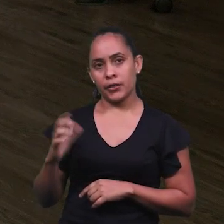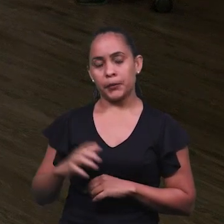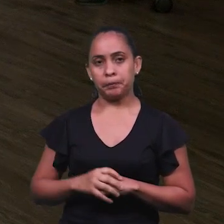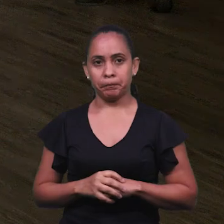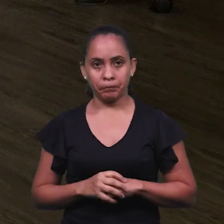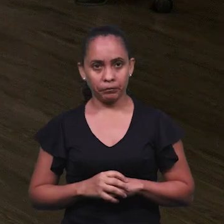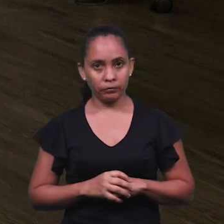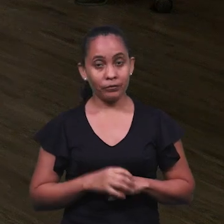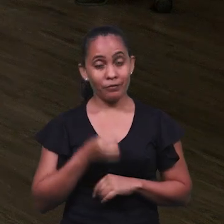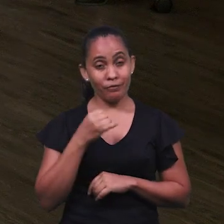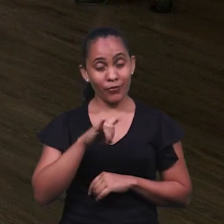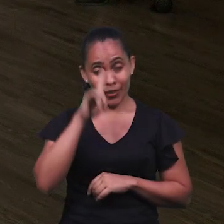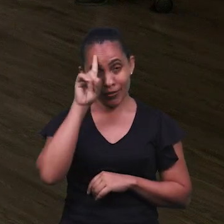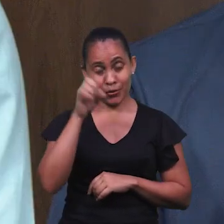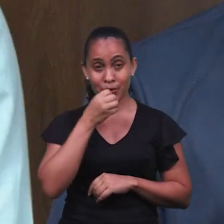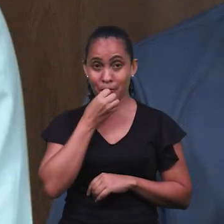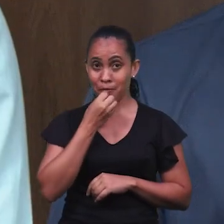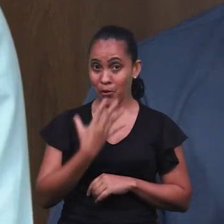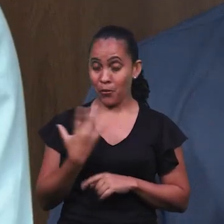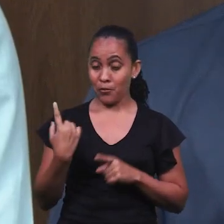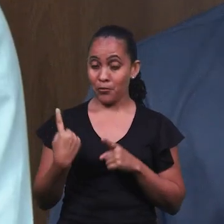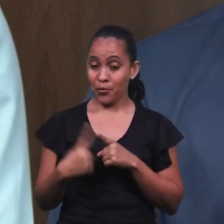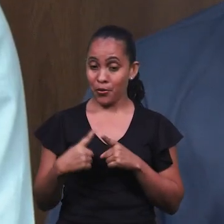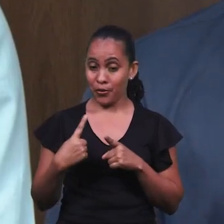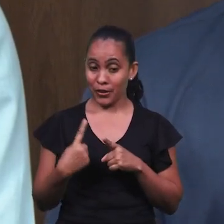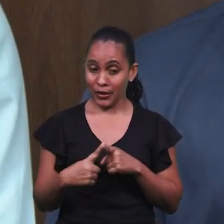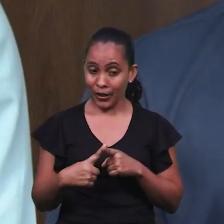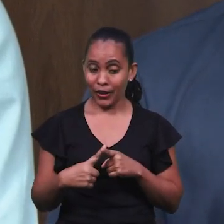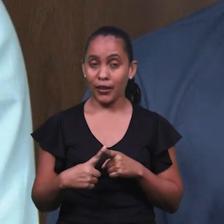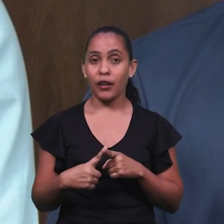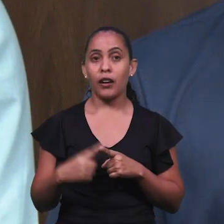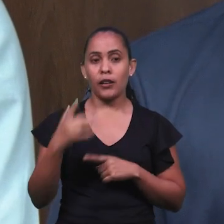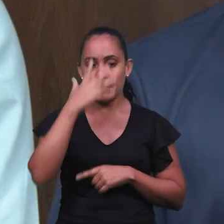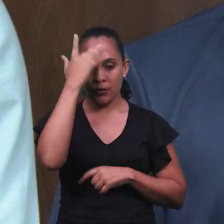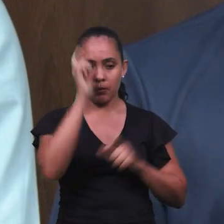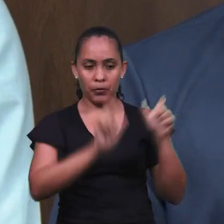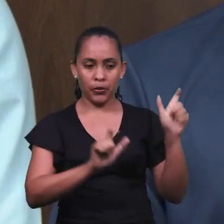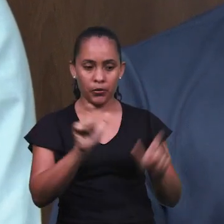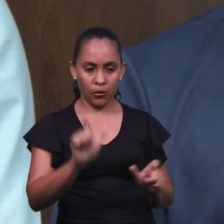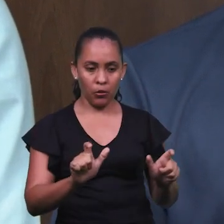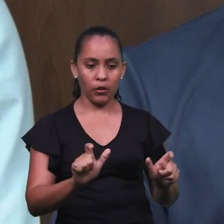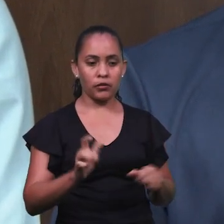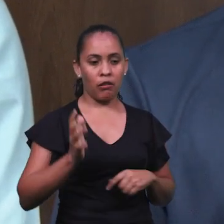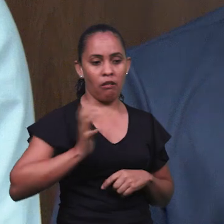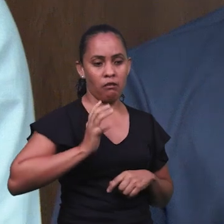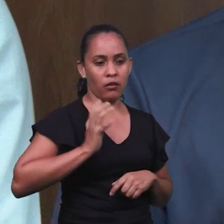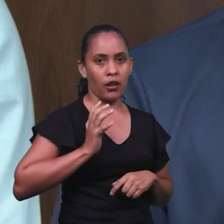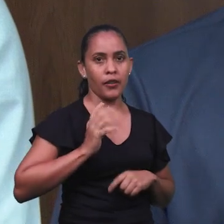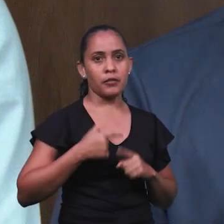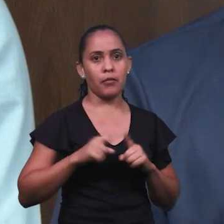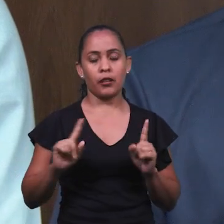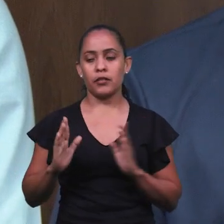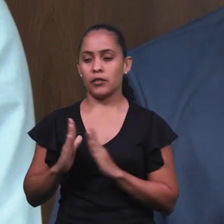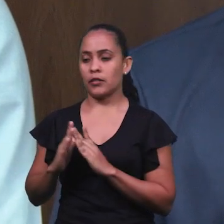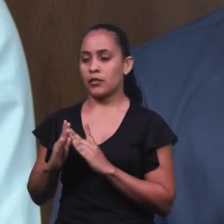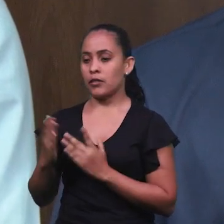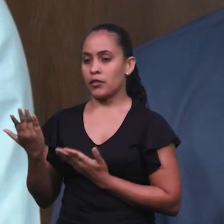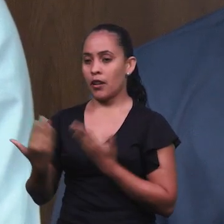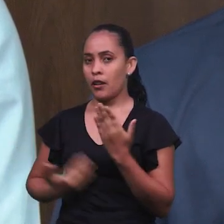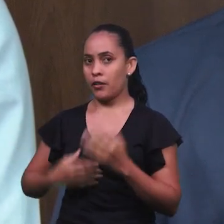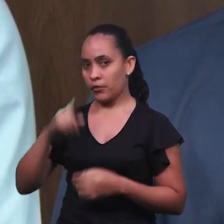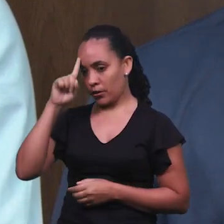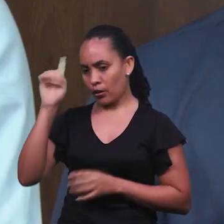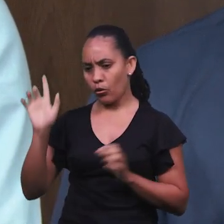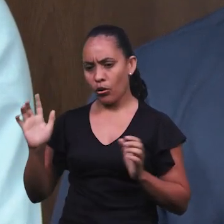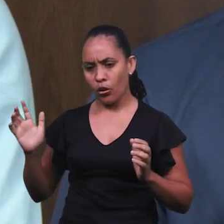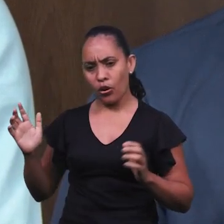é, se Deus é bom, por que ele permite que alguns ímpios prosperem, enquanto os servos do Senhor sofrem?